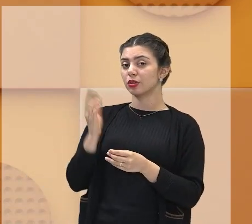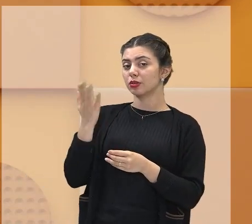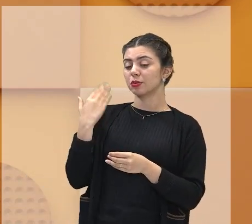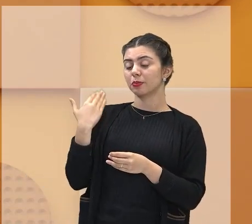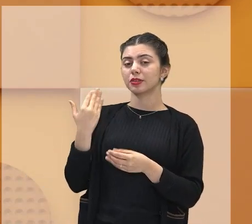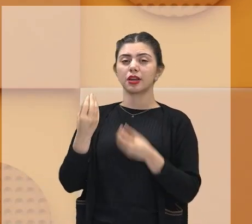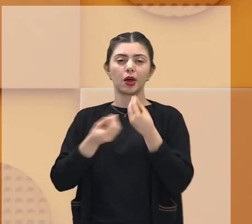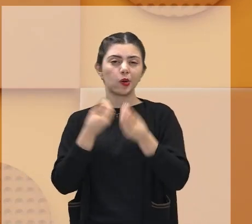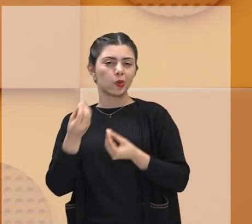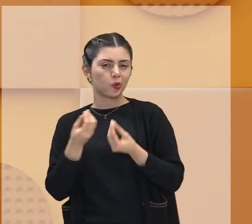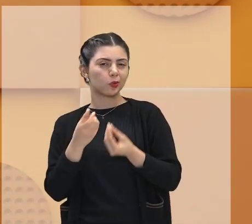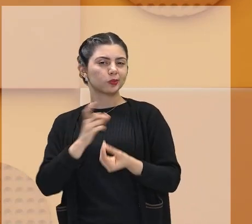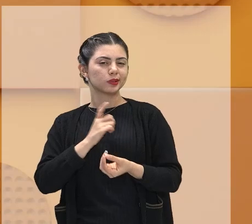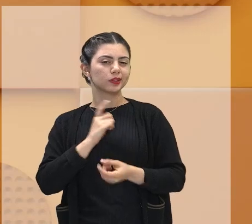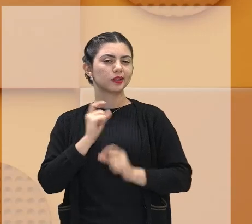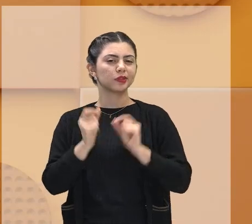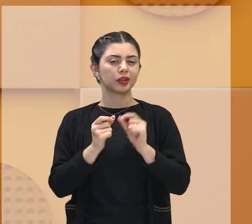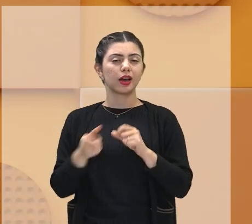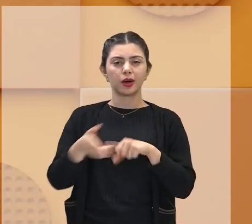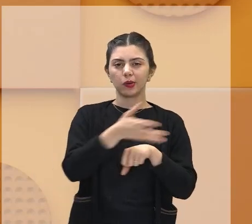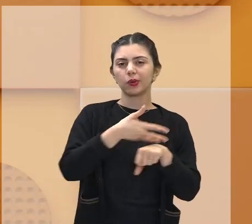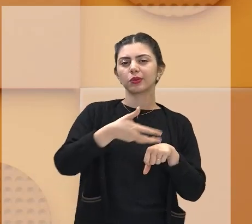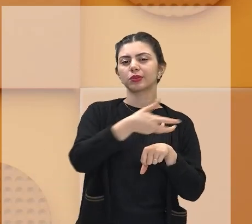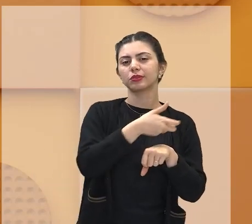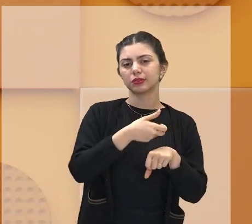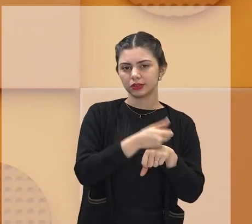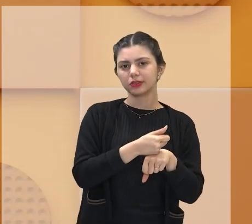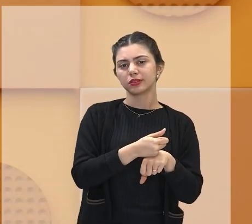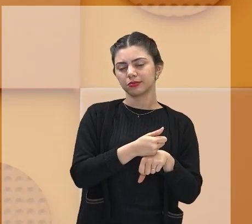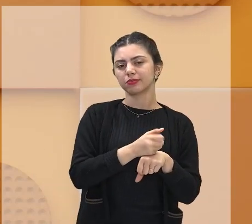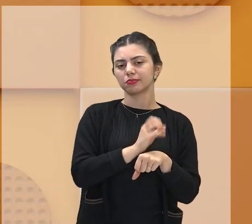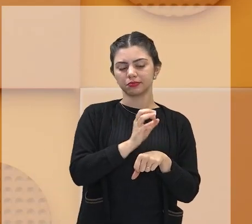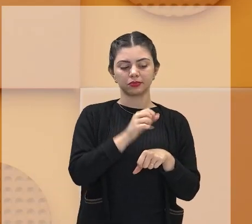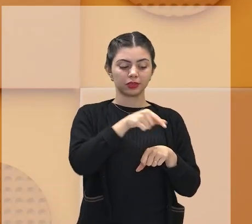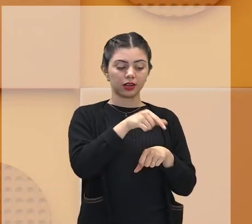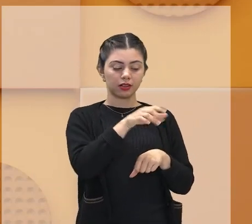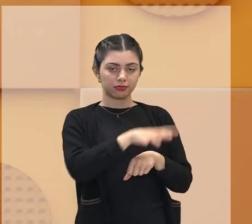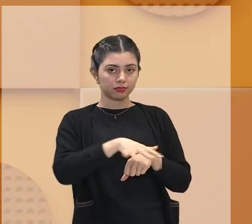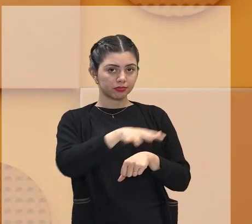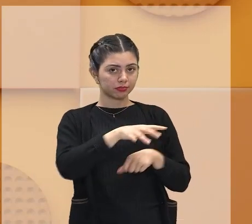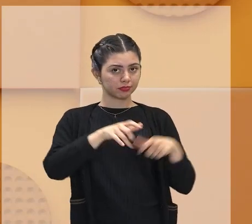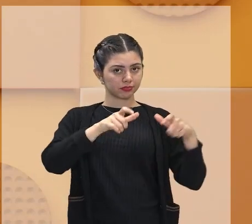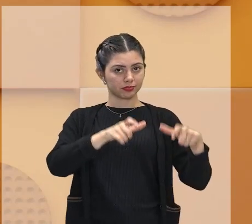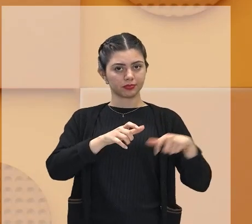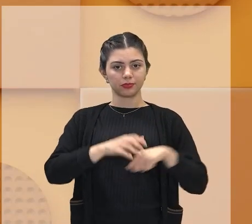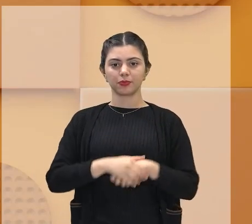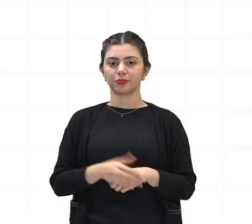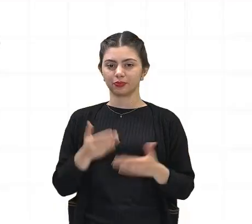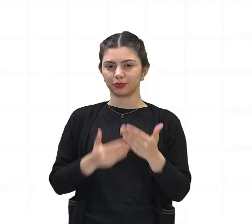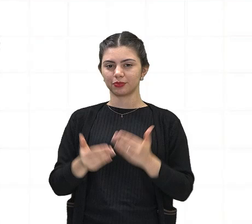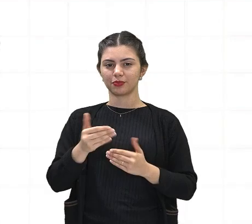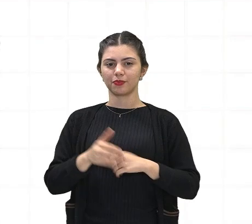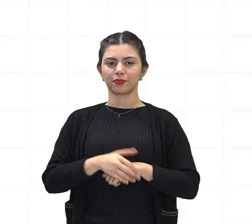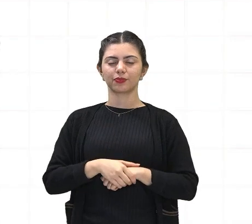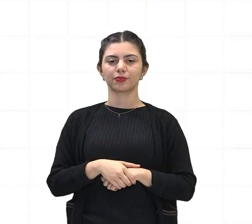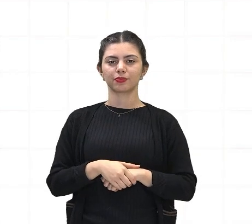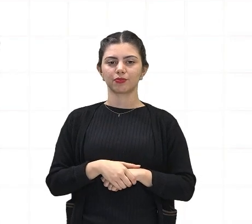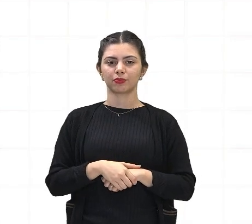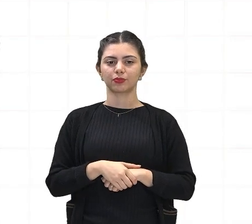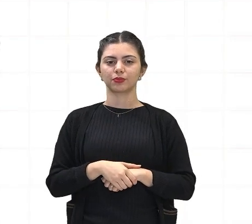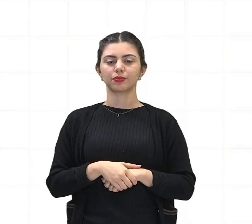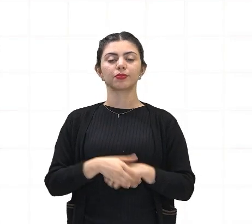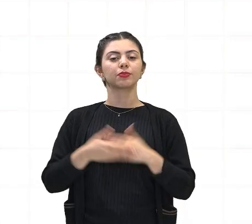sobre o processo de colonização deste território. Vamos lá.